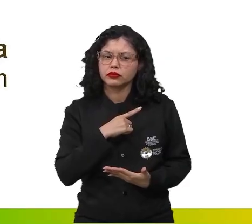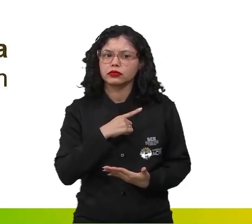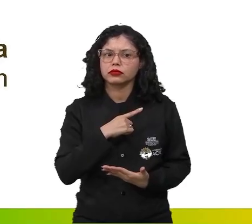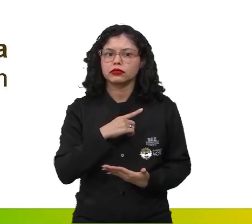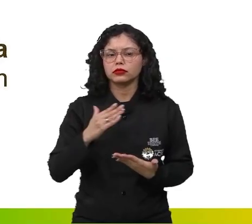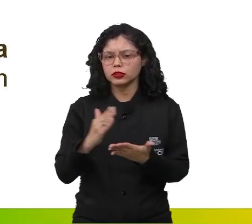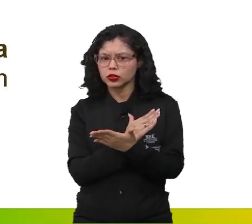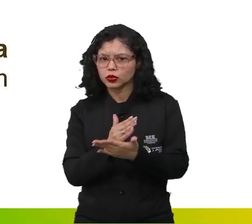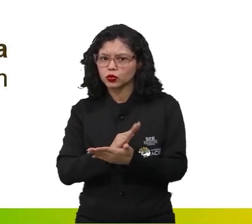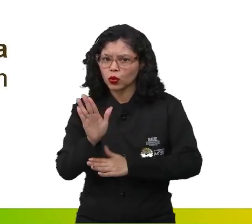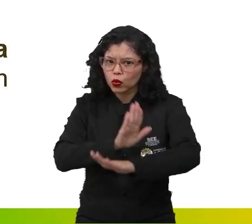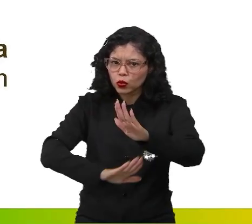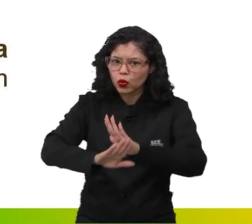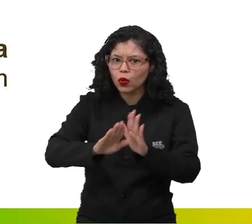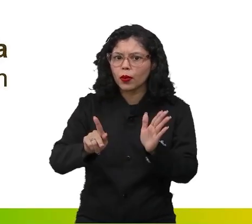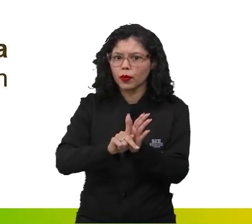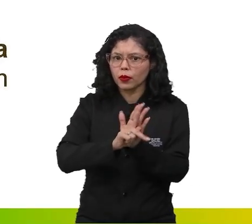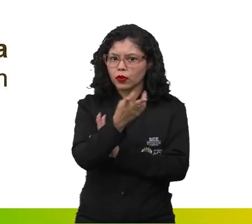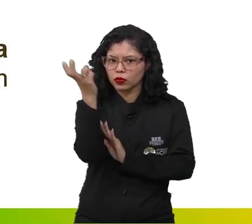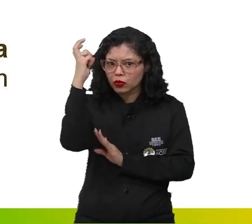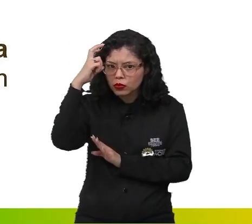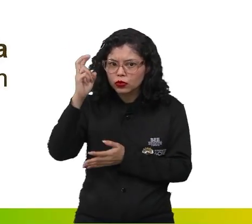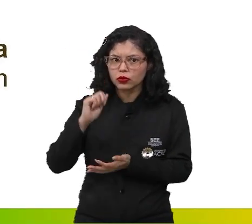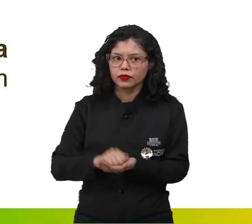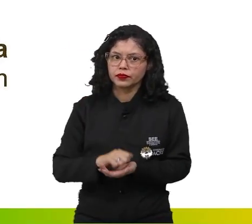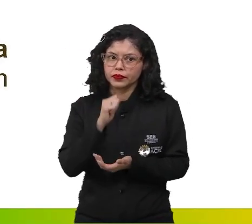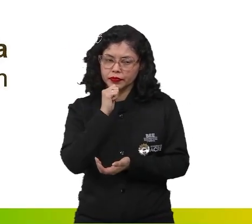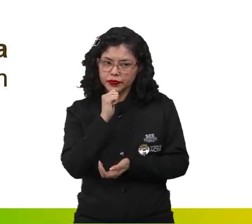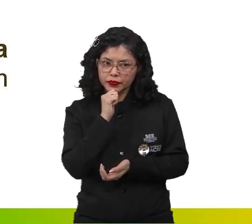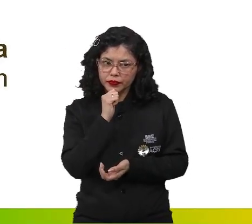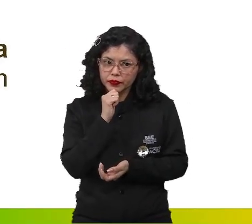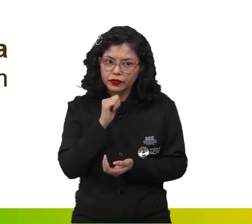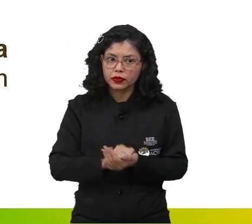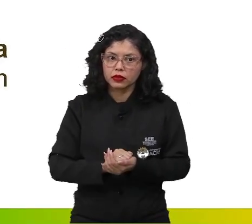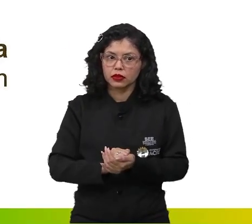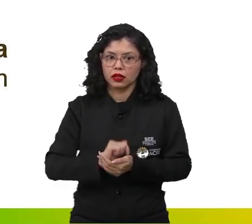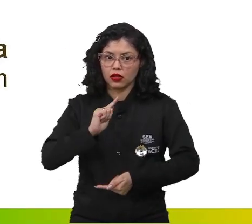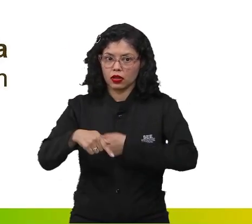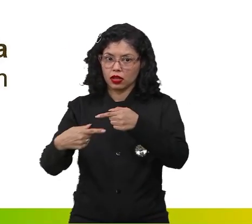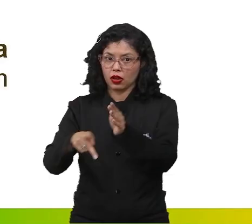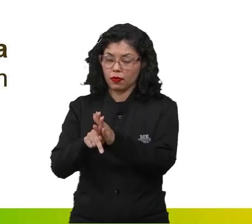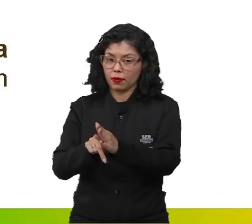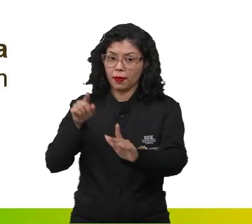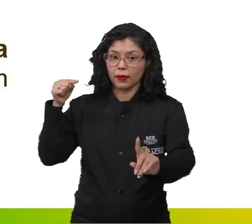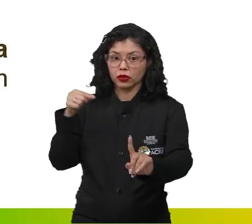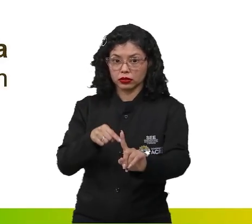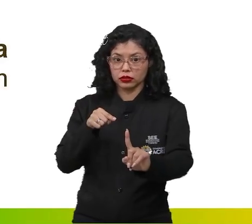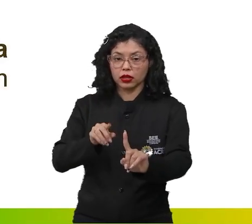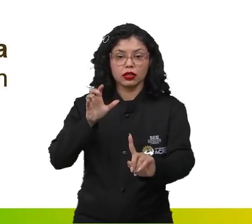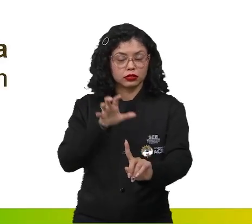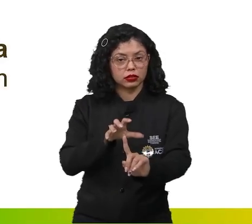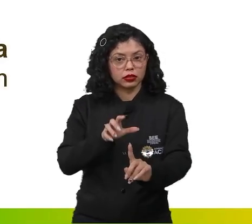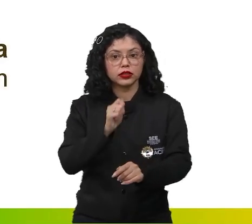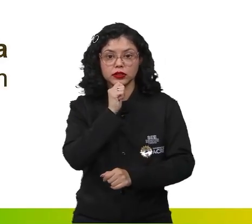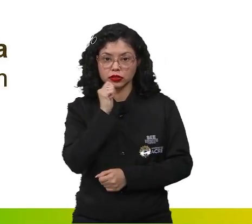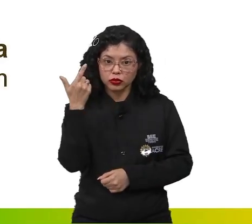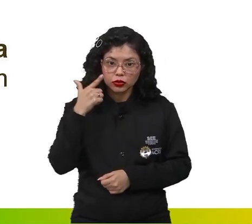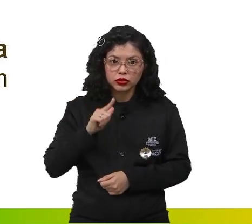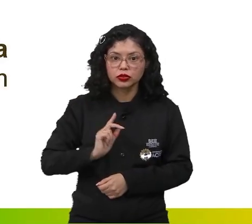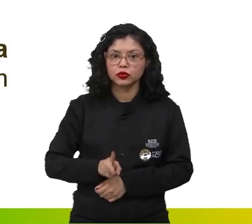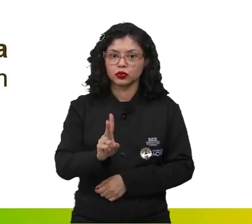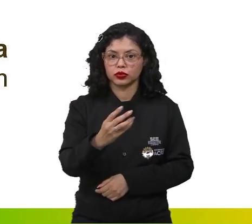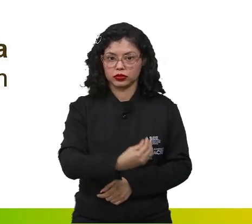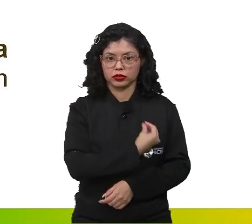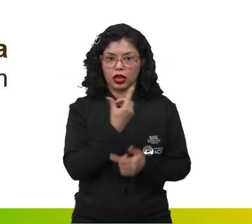Tivemos assim uma preservação cultural. Olha aqui, herança cultural. Apesar da repressão, a diáspora conseguiu manter